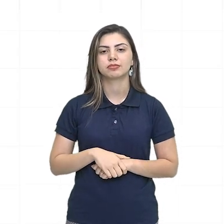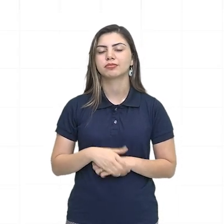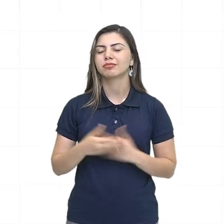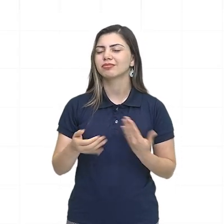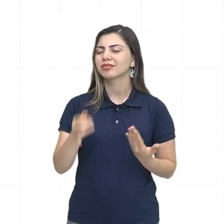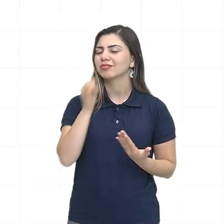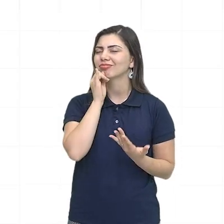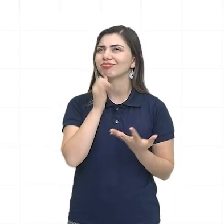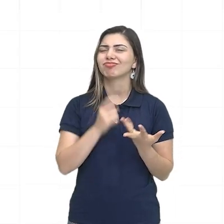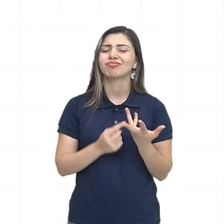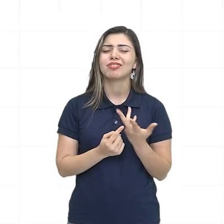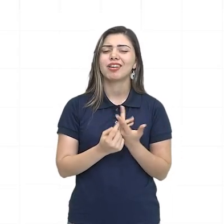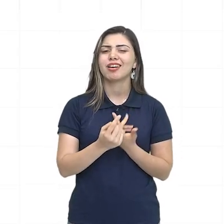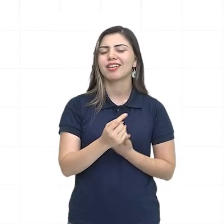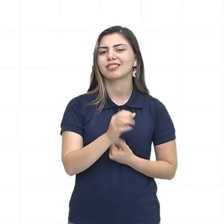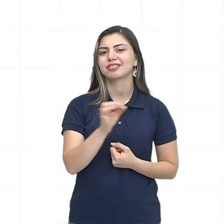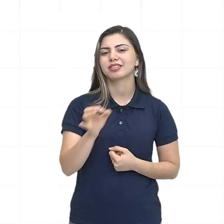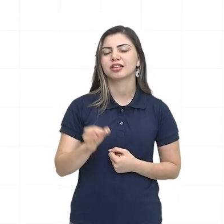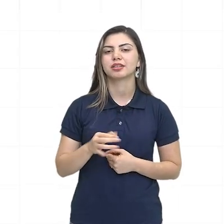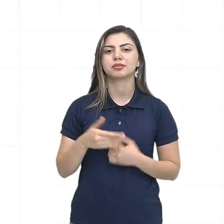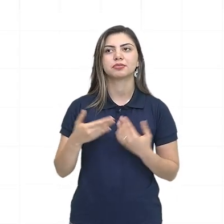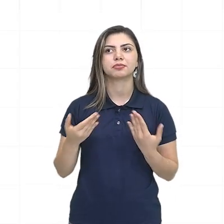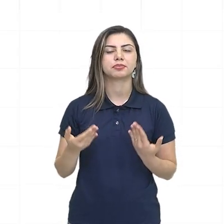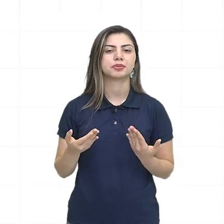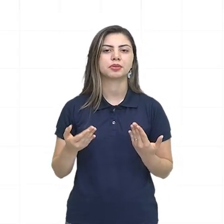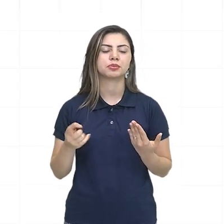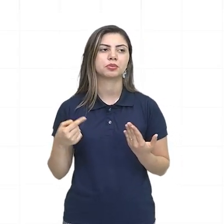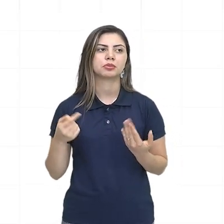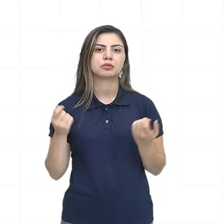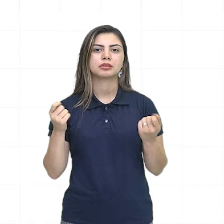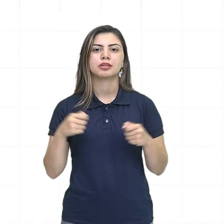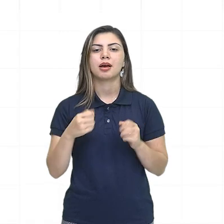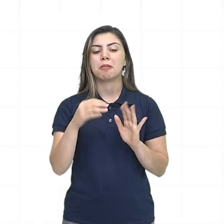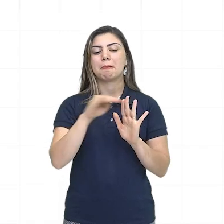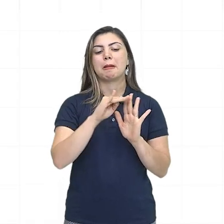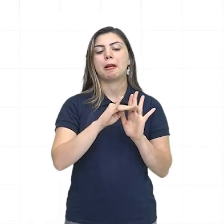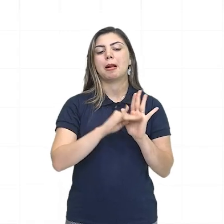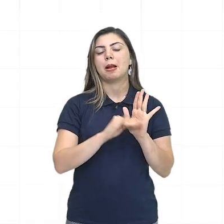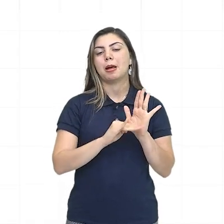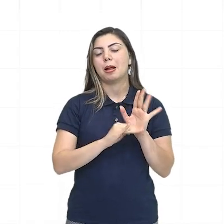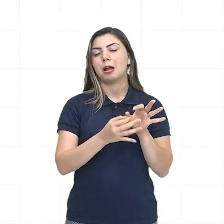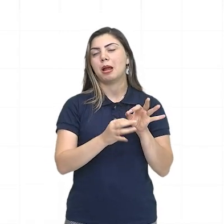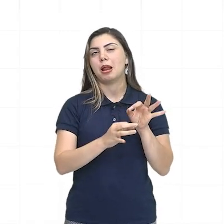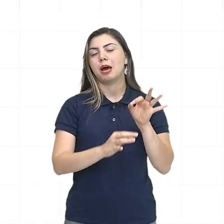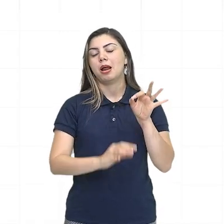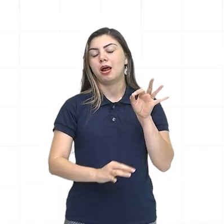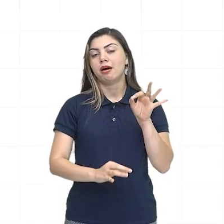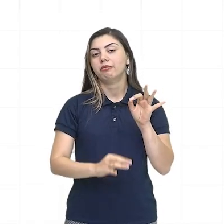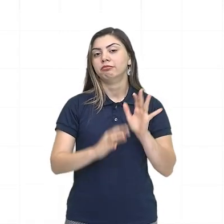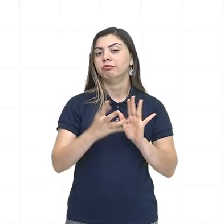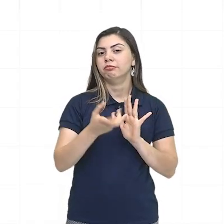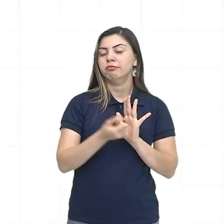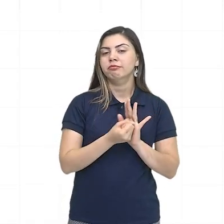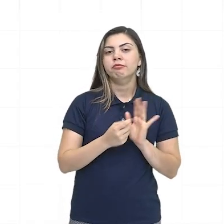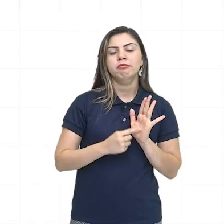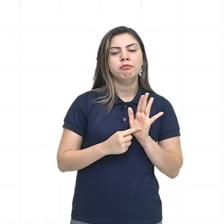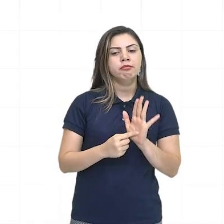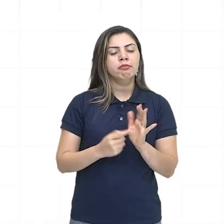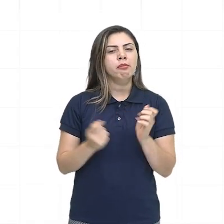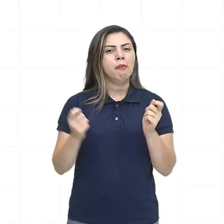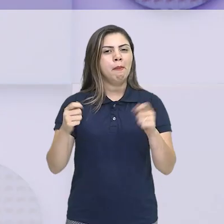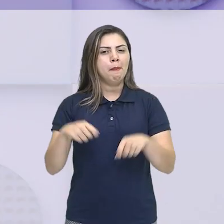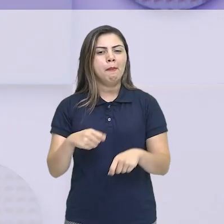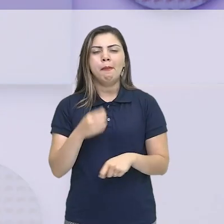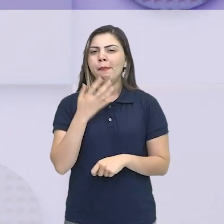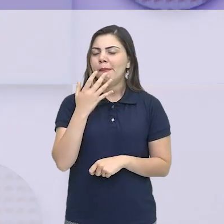os exemplos são muitos, né? Poderíamos fazer aqui uma lista enorme de símbolos, de elementos,